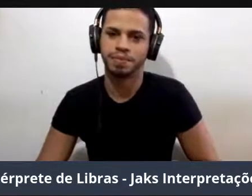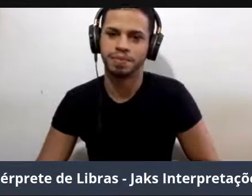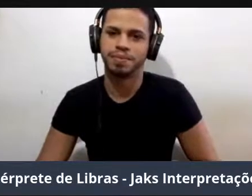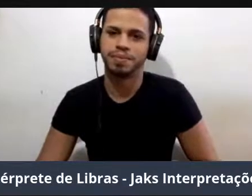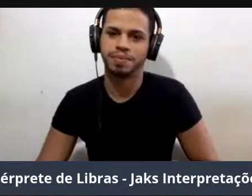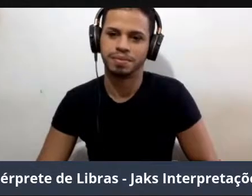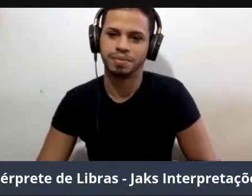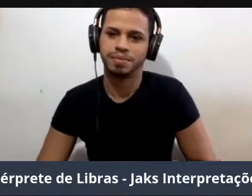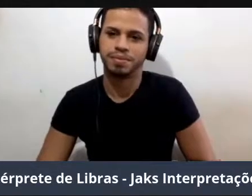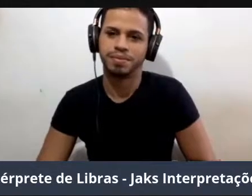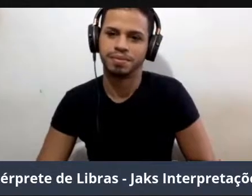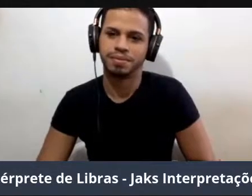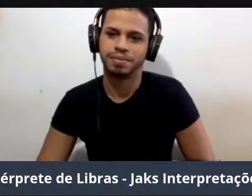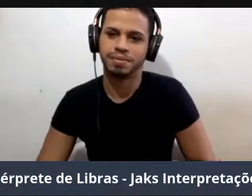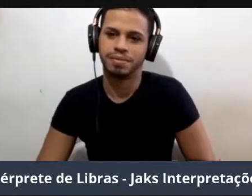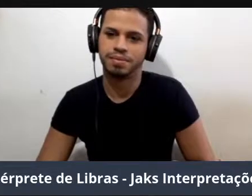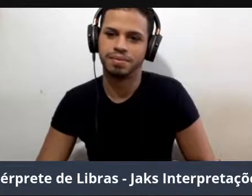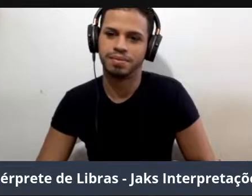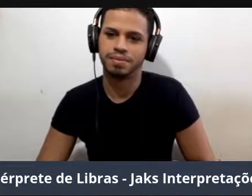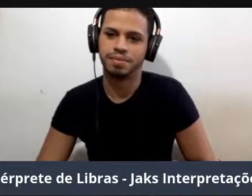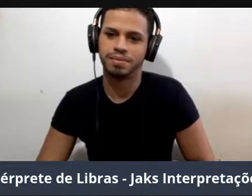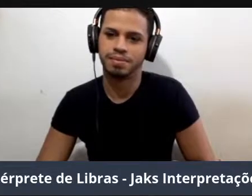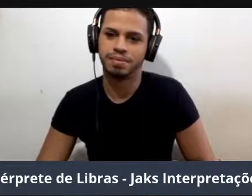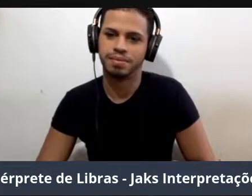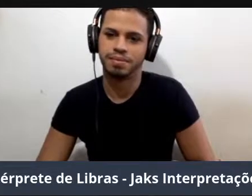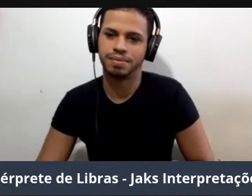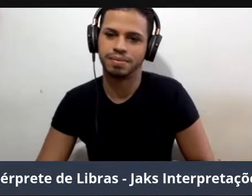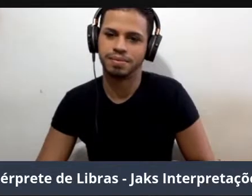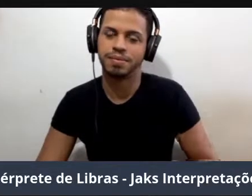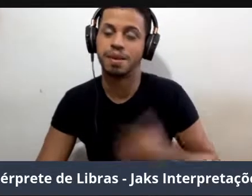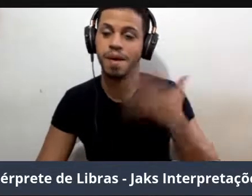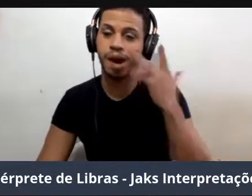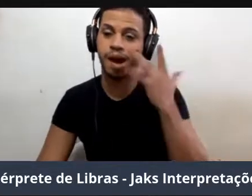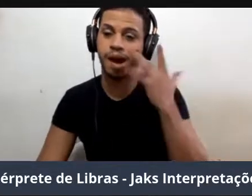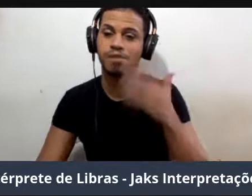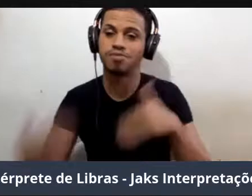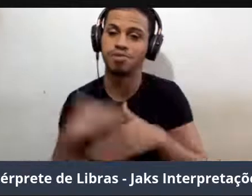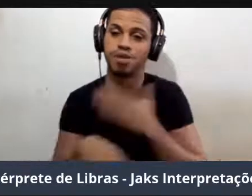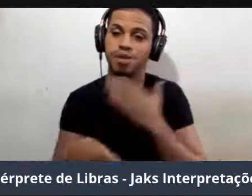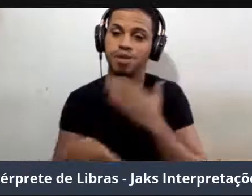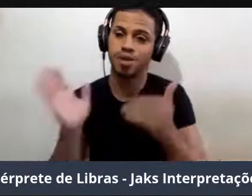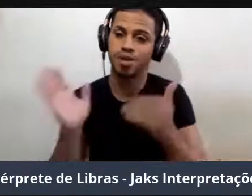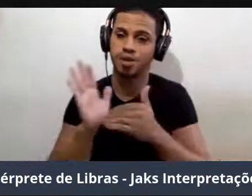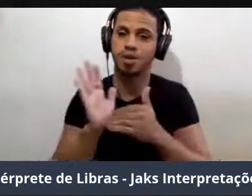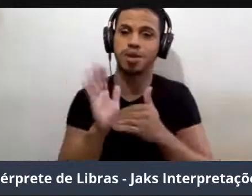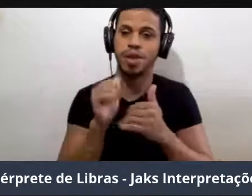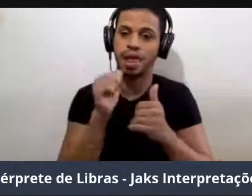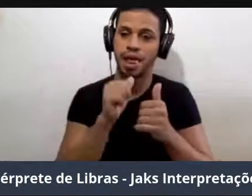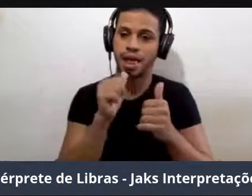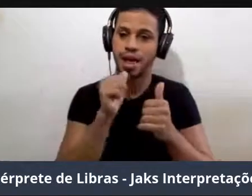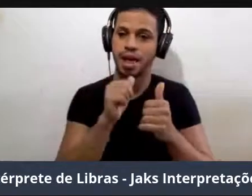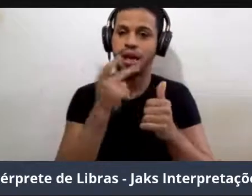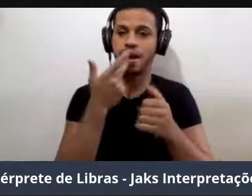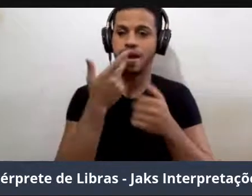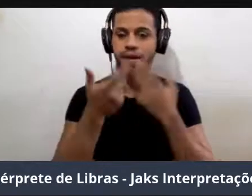É tão bonito, eu acho que quase todas as parteiras que eu conheci falam, né, dessa...